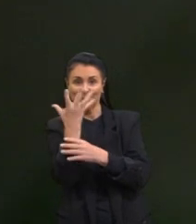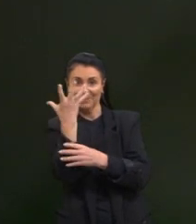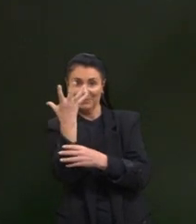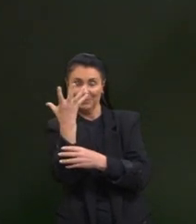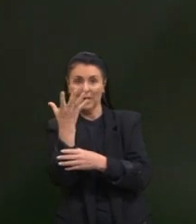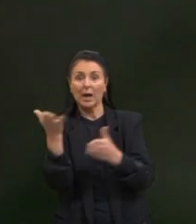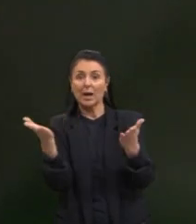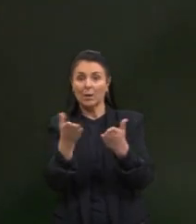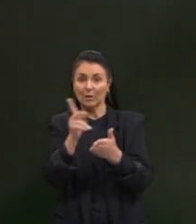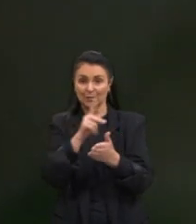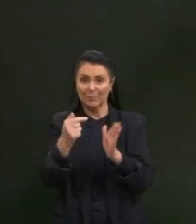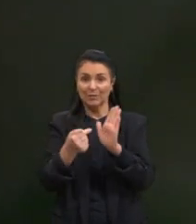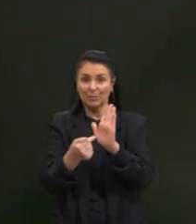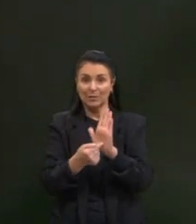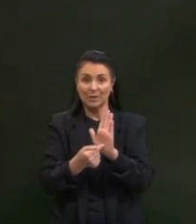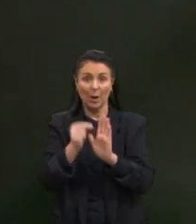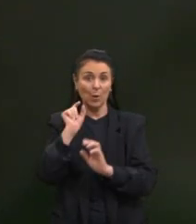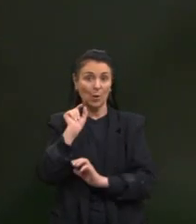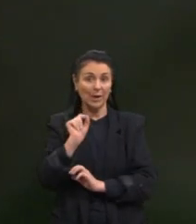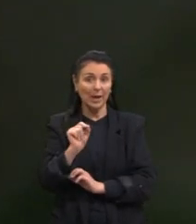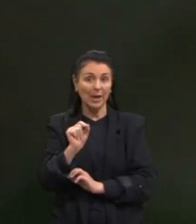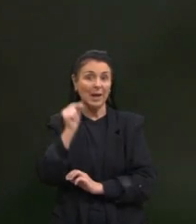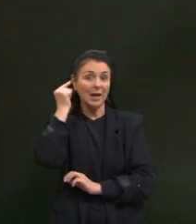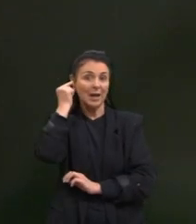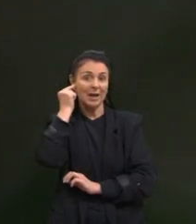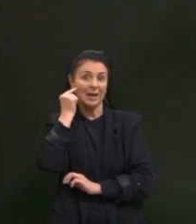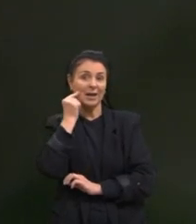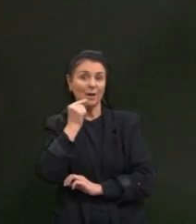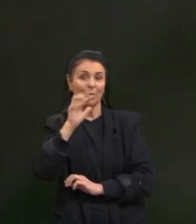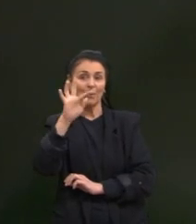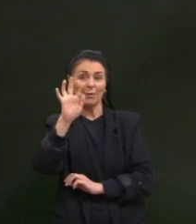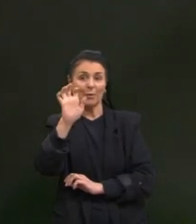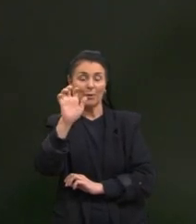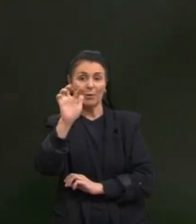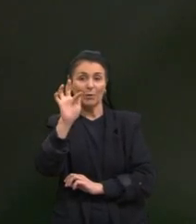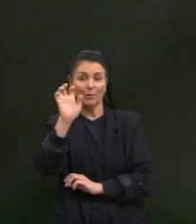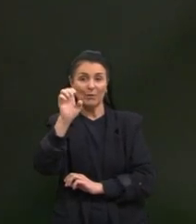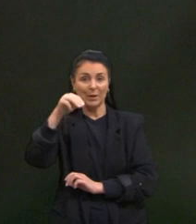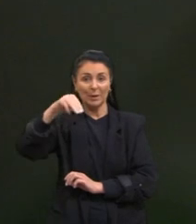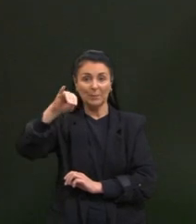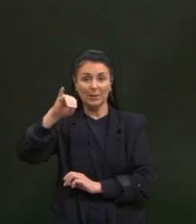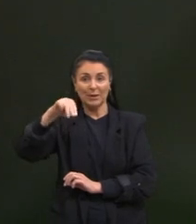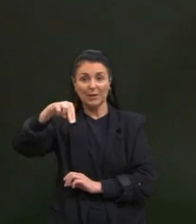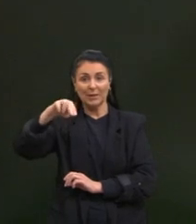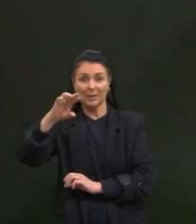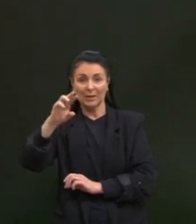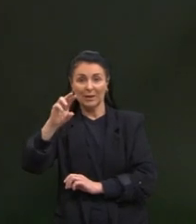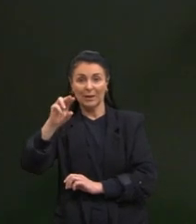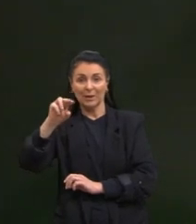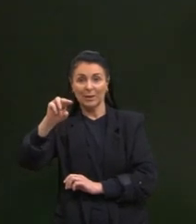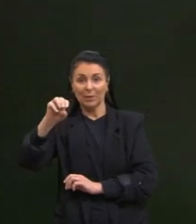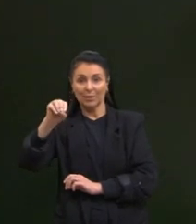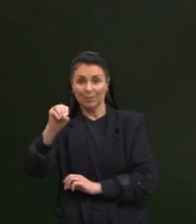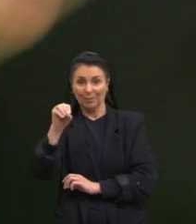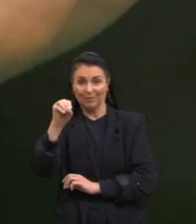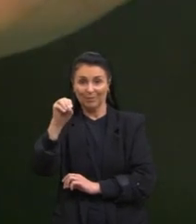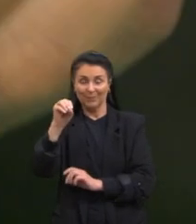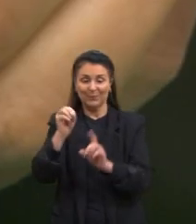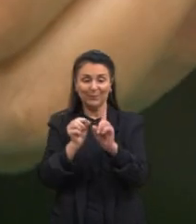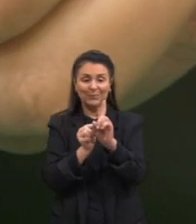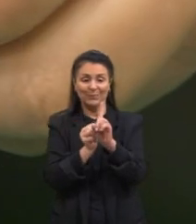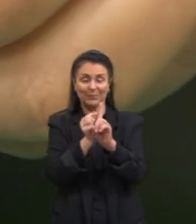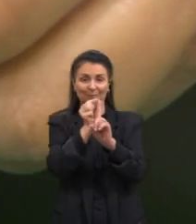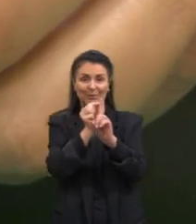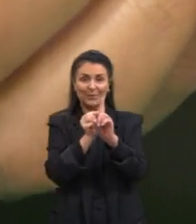então vai entrar no estigma e da planta do pólen vai